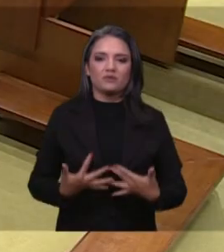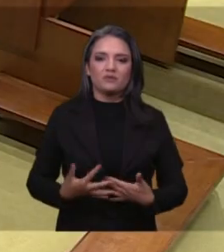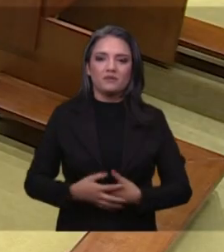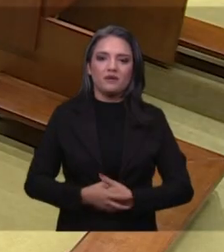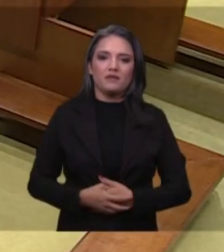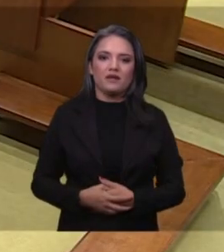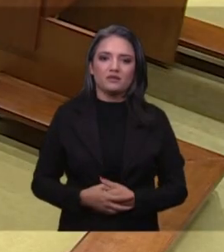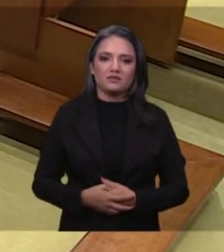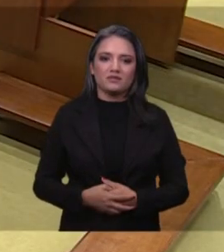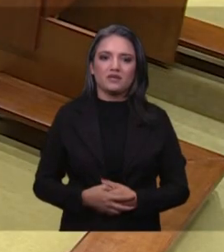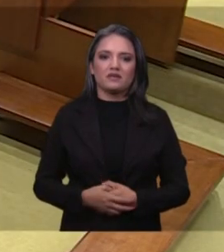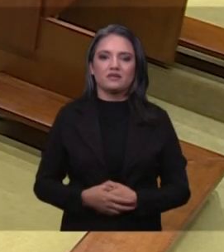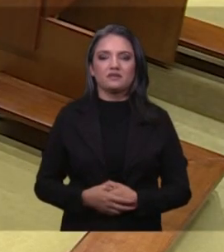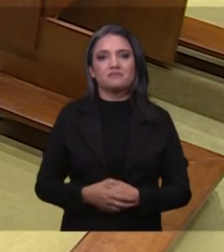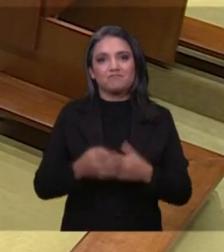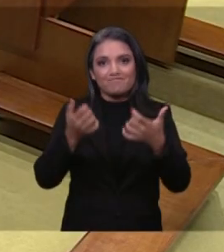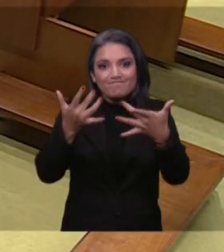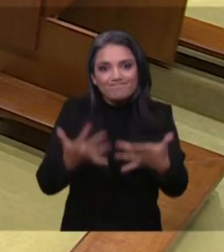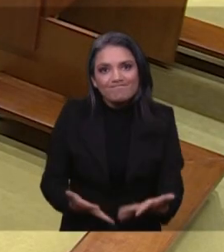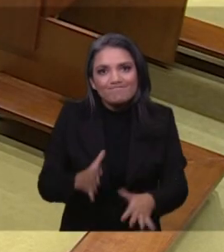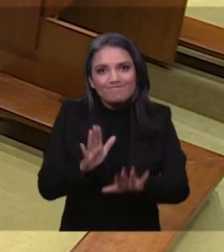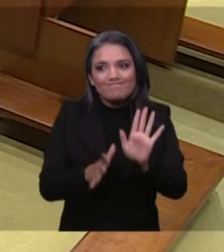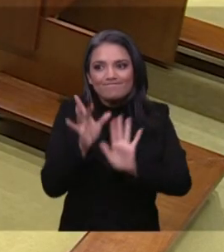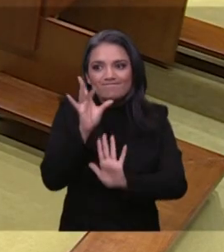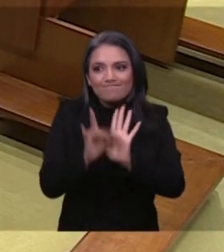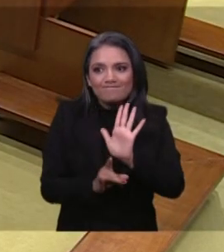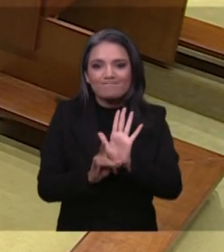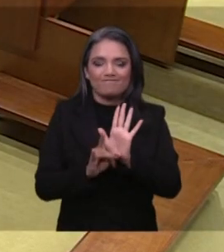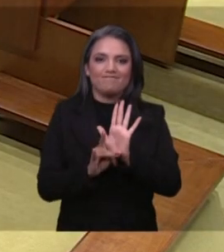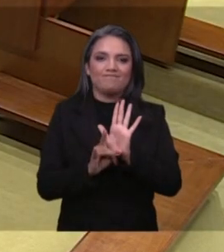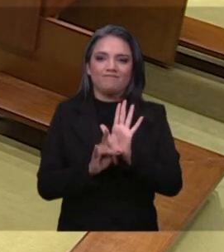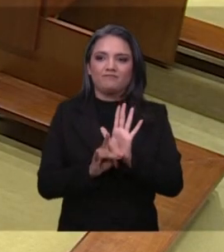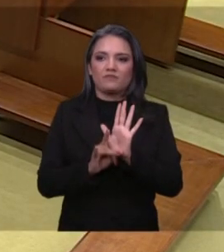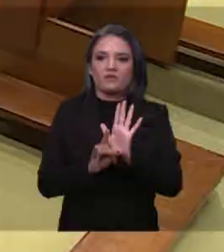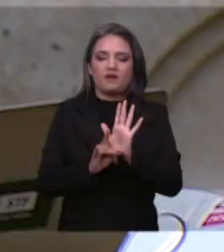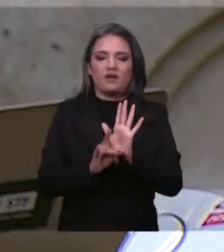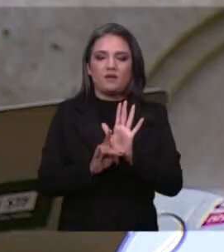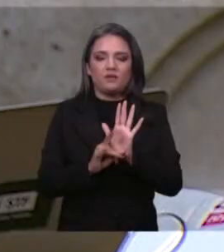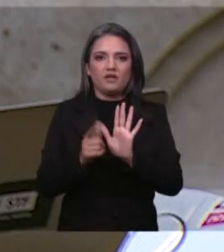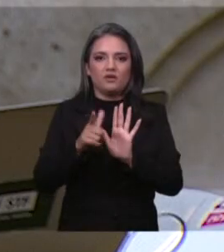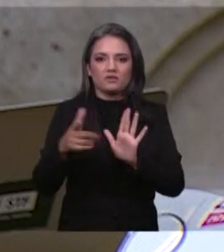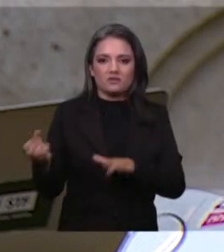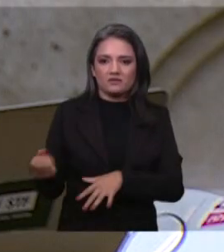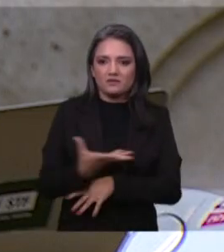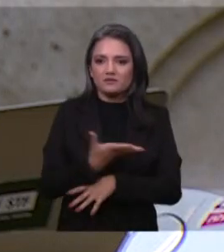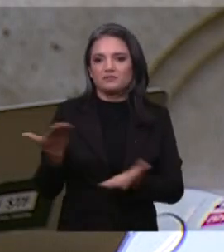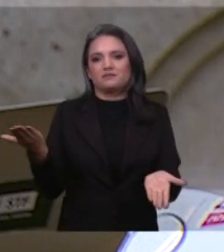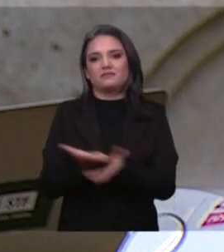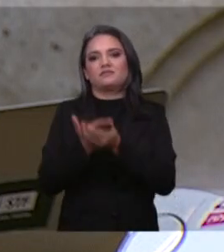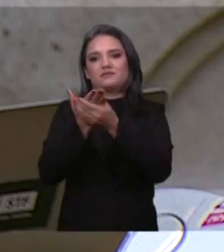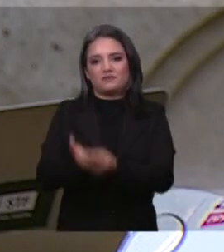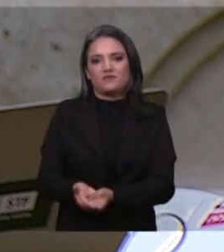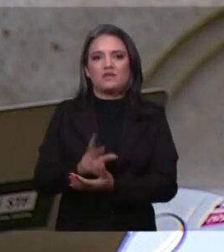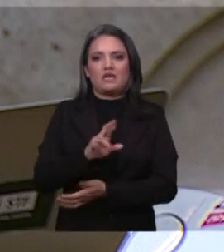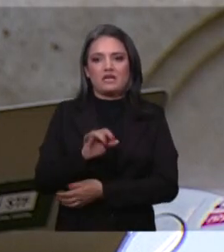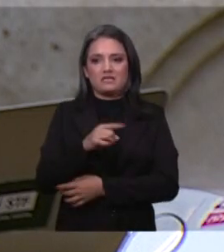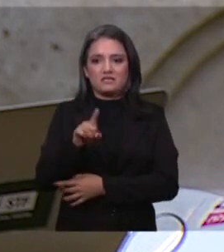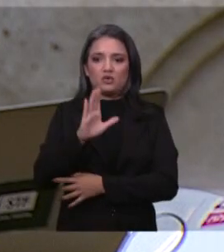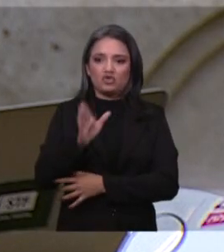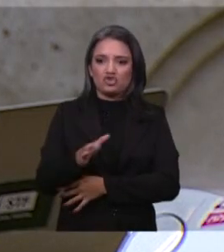Vossa Excelência gostaria de acrescentar a proclamação... Minha sugestão. ...que não cabem novas ações rescisórias porque já decaiu esse